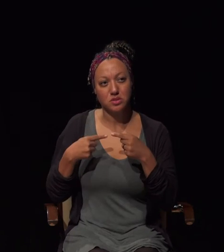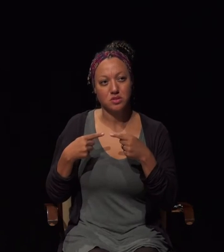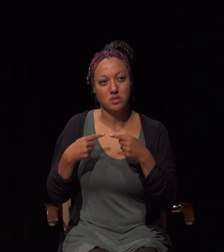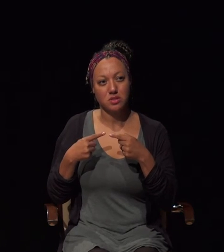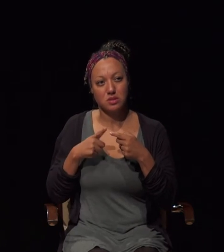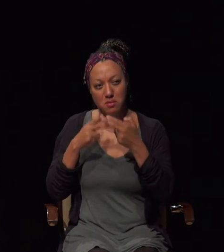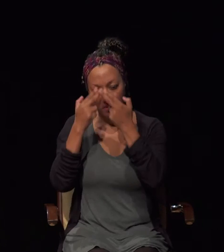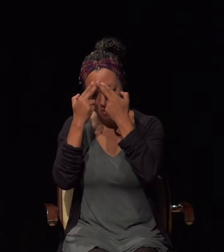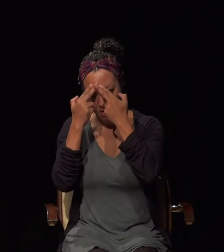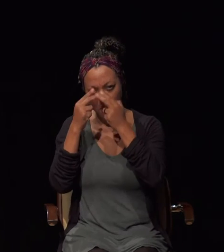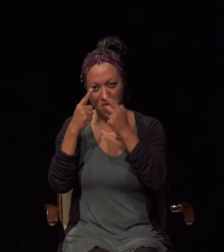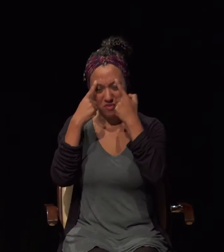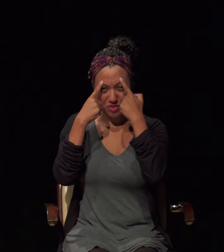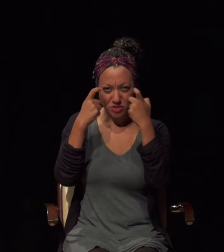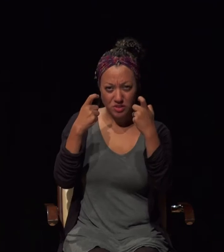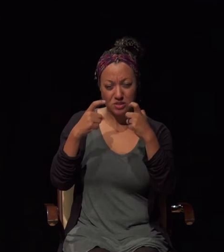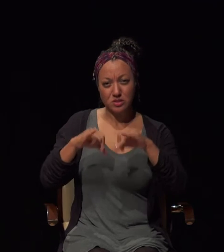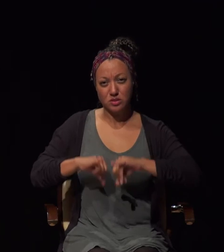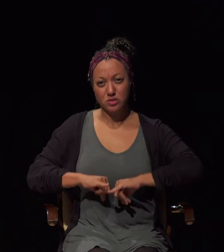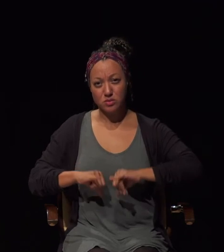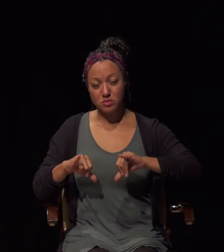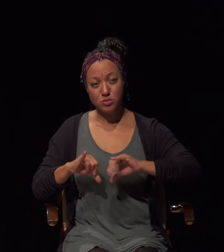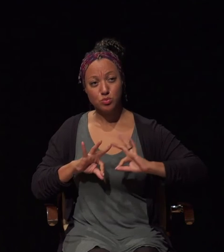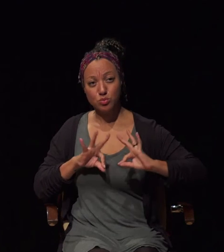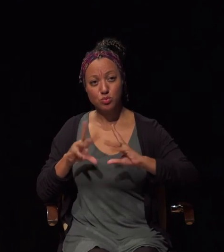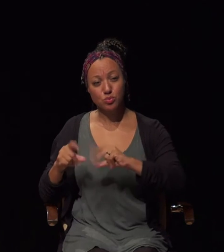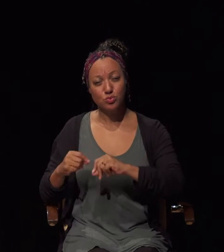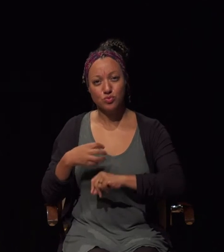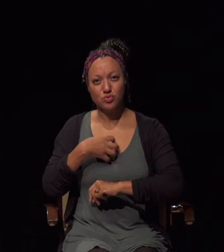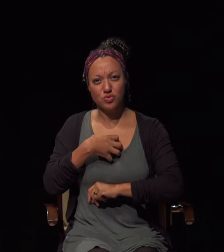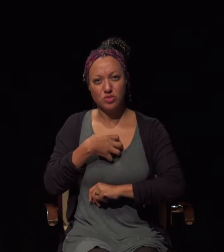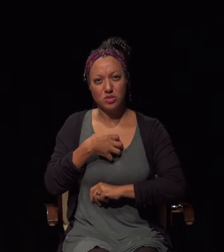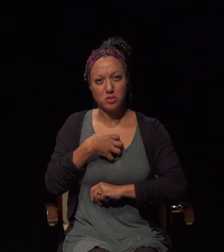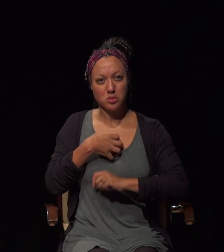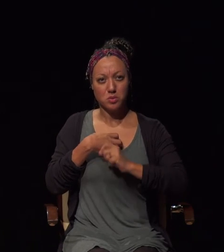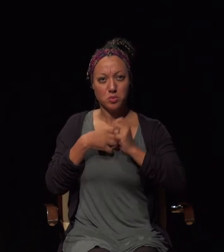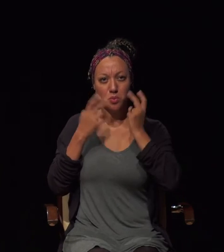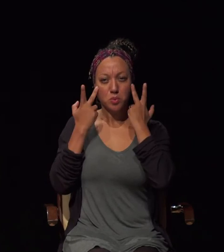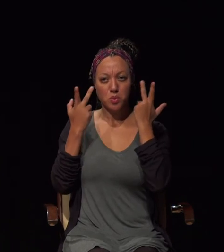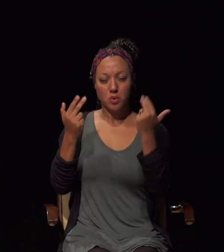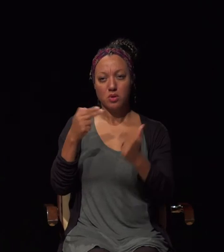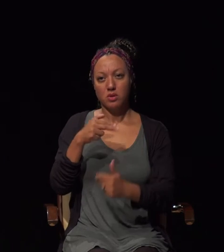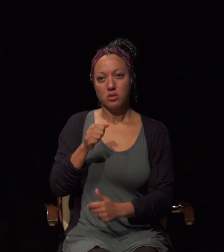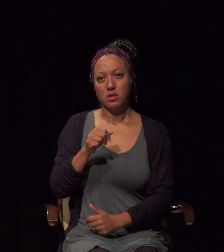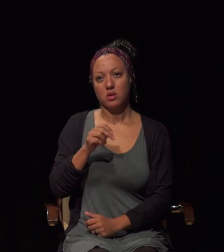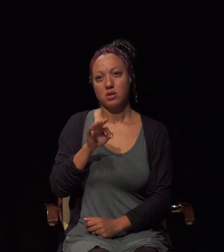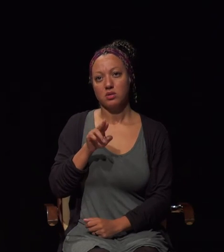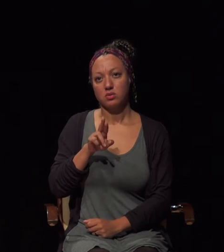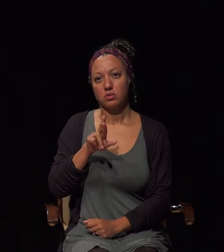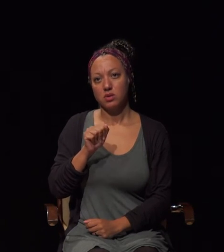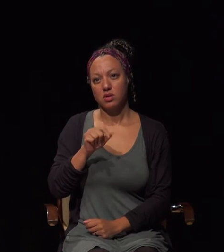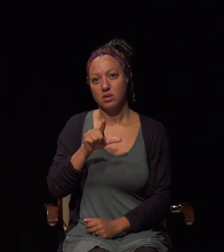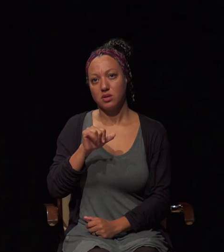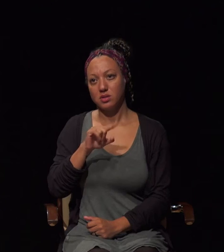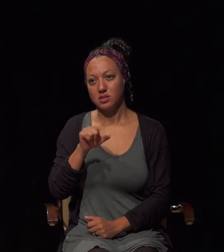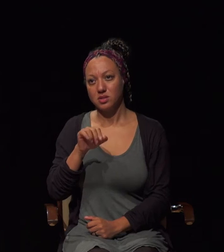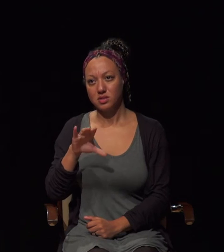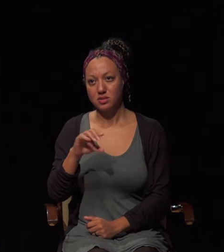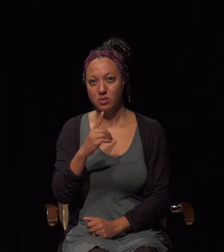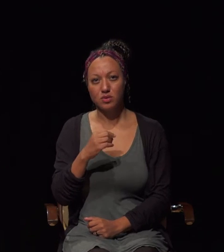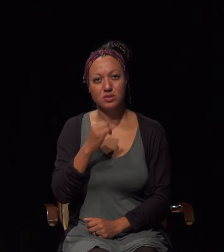traumas violências Sofrimentos e tudo com um certo ar de naturalização os escravos aparecem entre